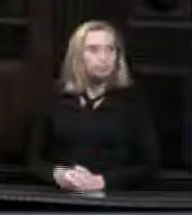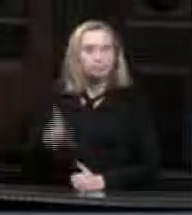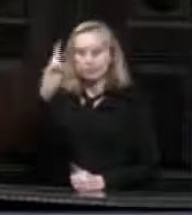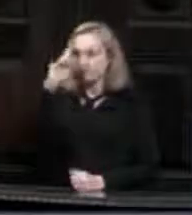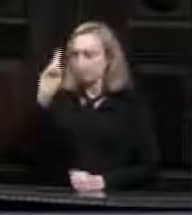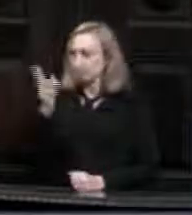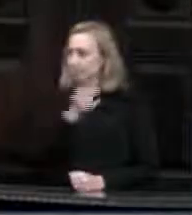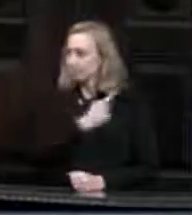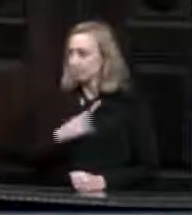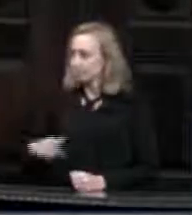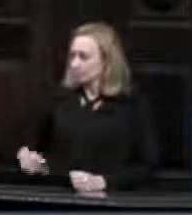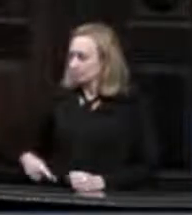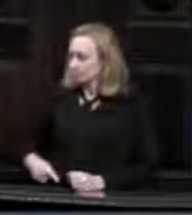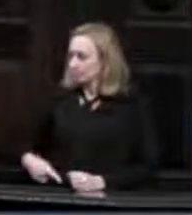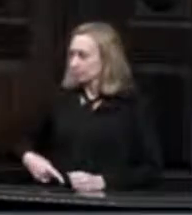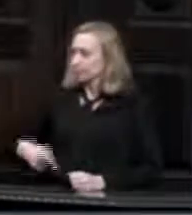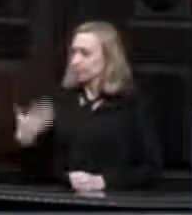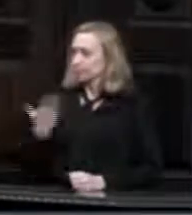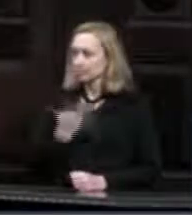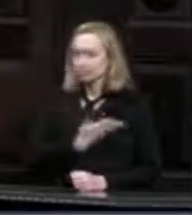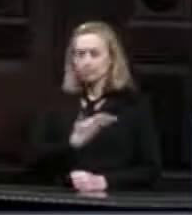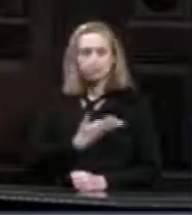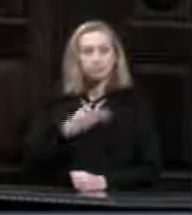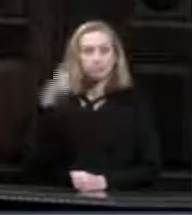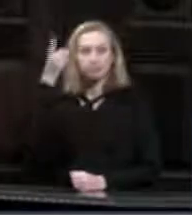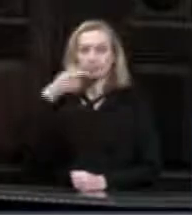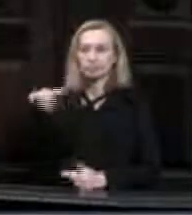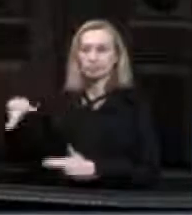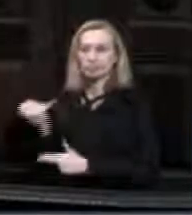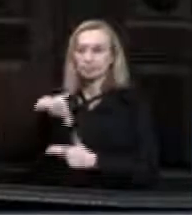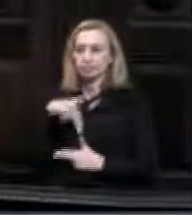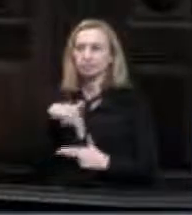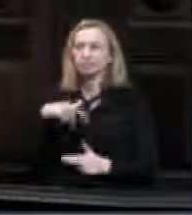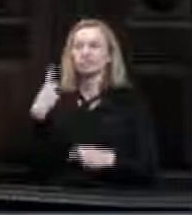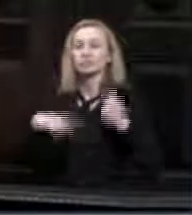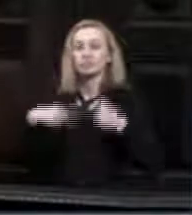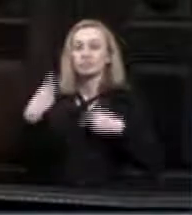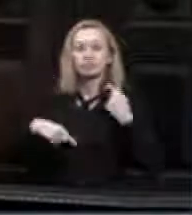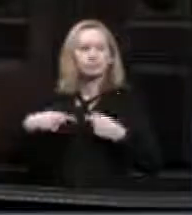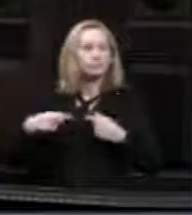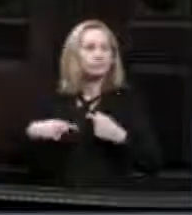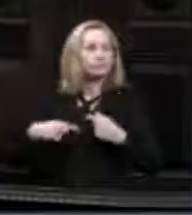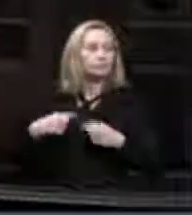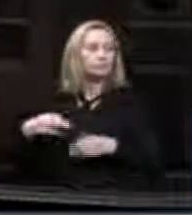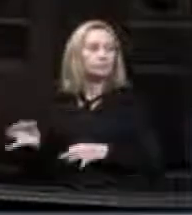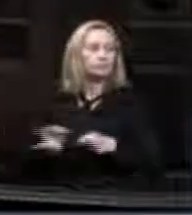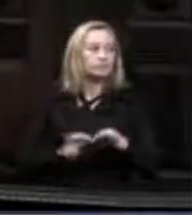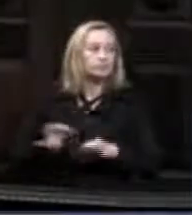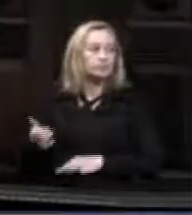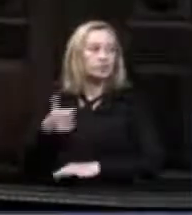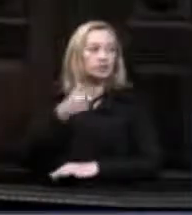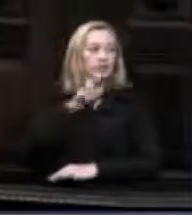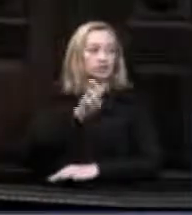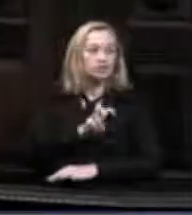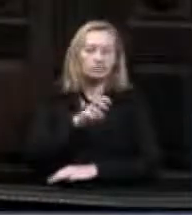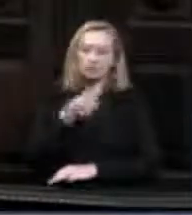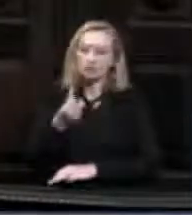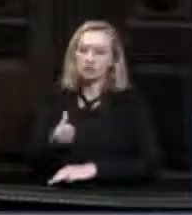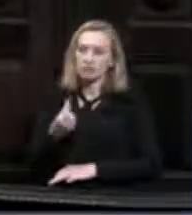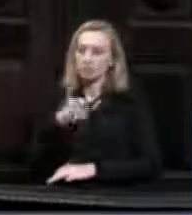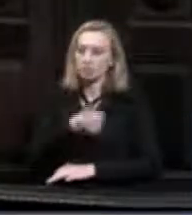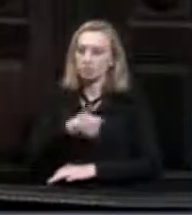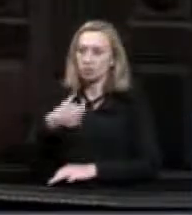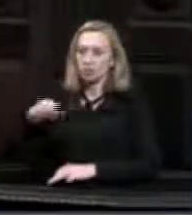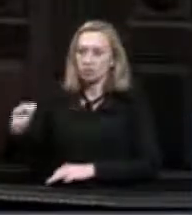Senhor presidente, senhoras e senhores deputados, venho aqui a essa tribuna para discutir o projeto de lei complementar 56/2018,